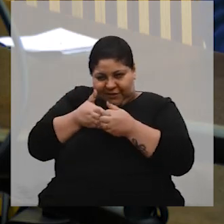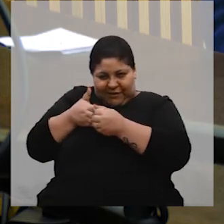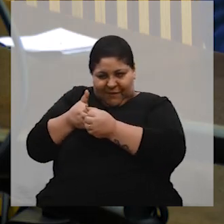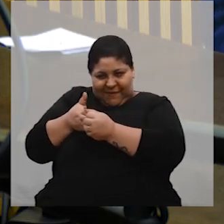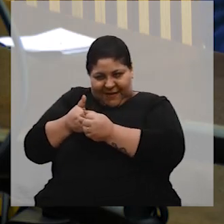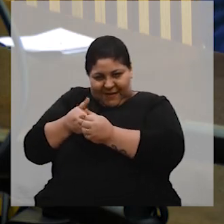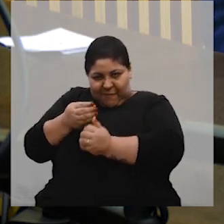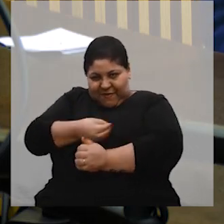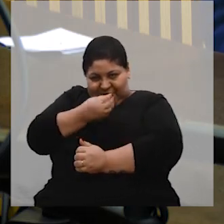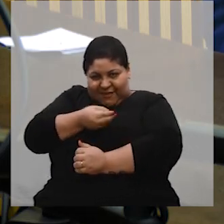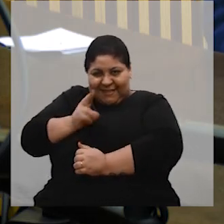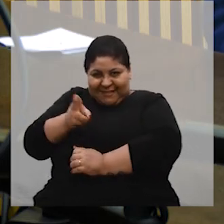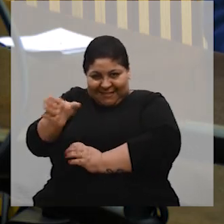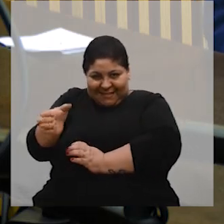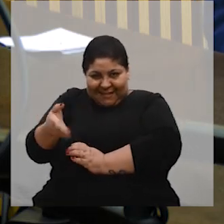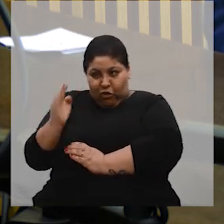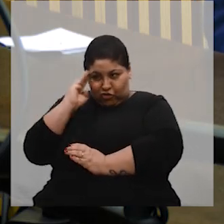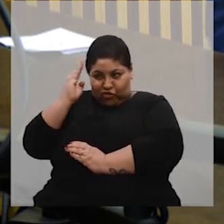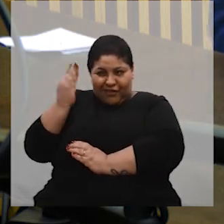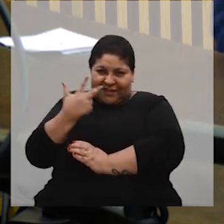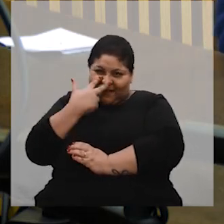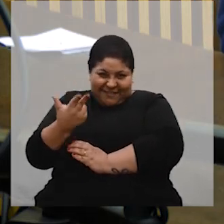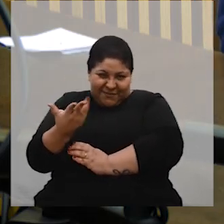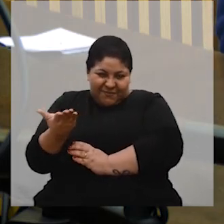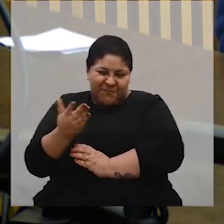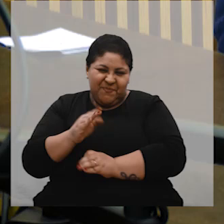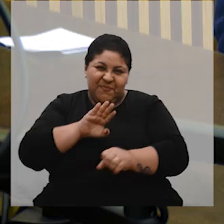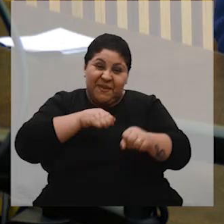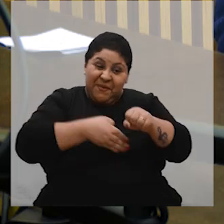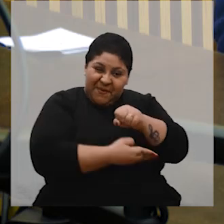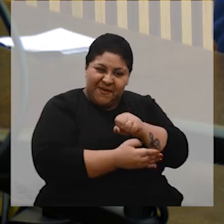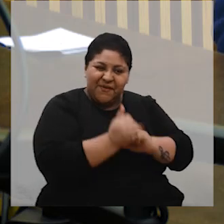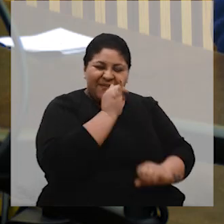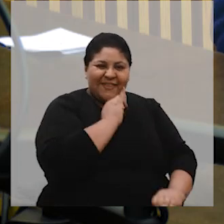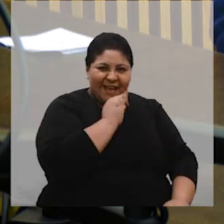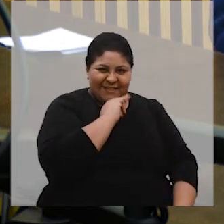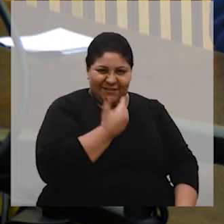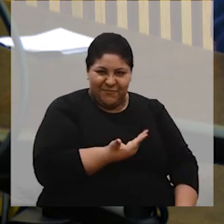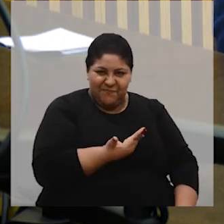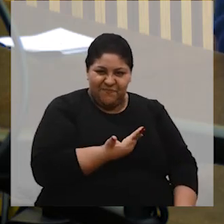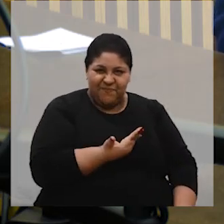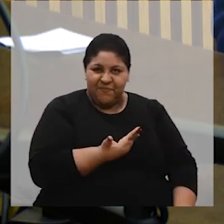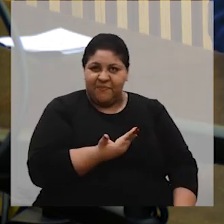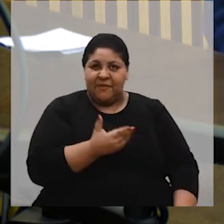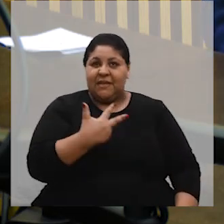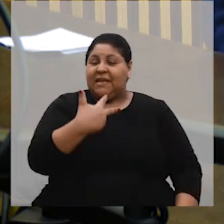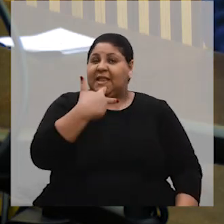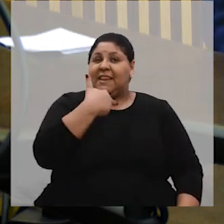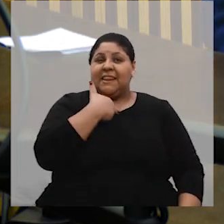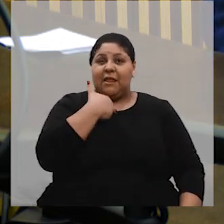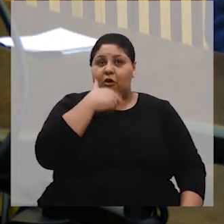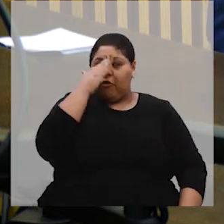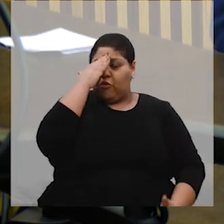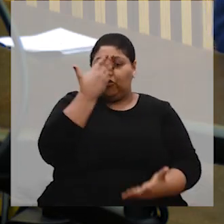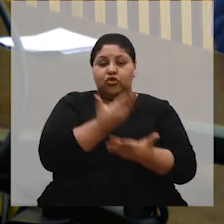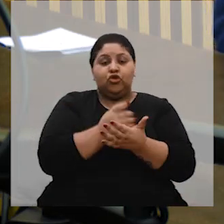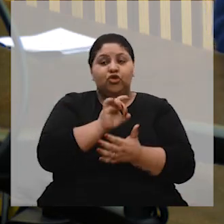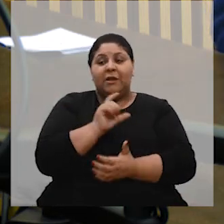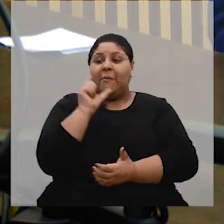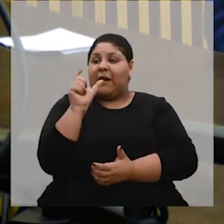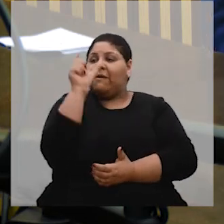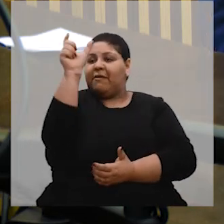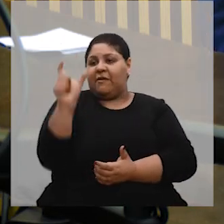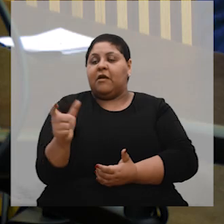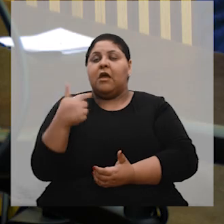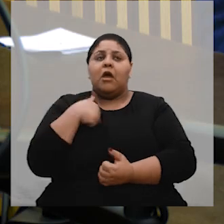acompanhar para o resto da vida. O soldadinho é os que os bancos de sangue testam. E aí eles não podem confiar só na palavra